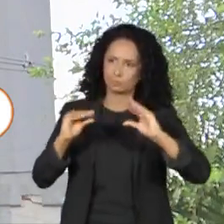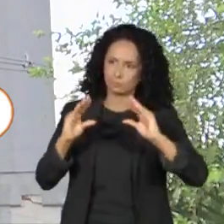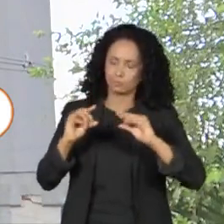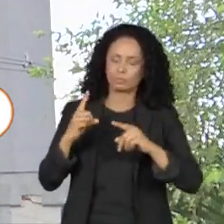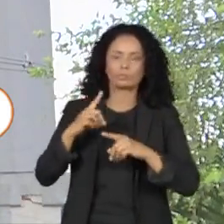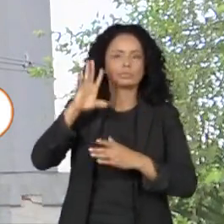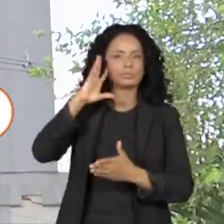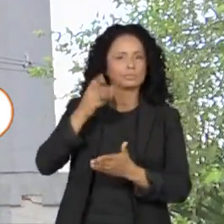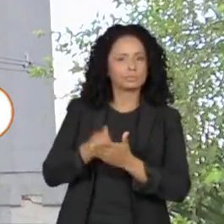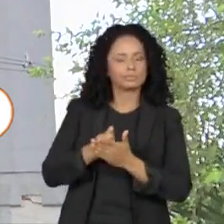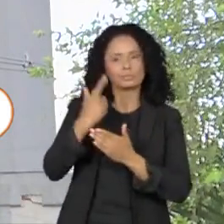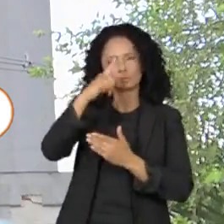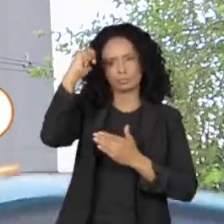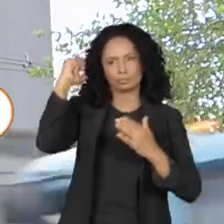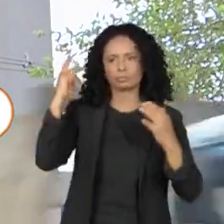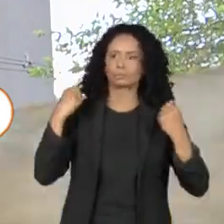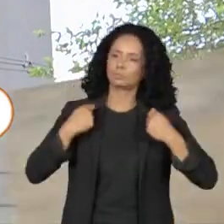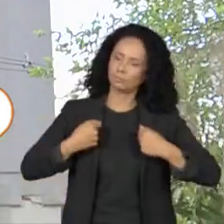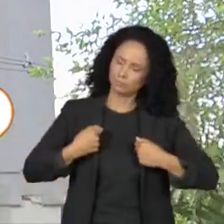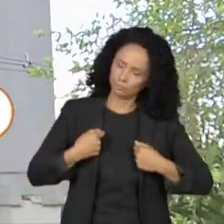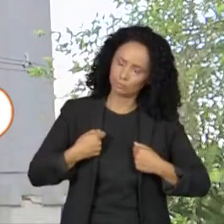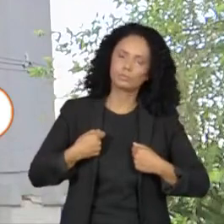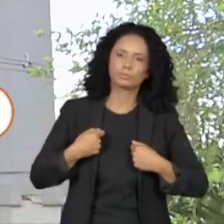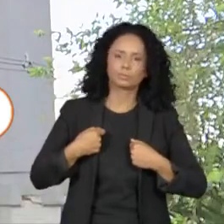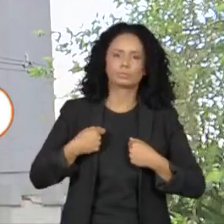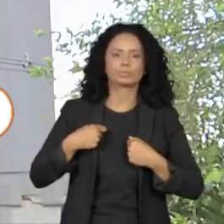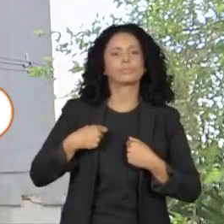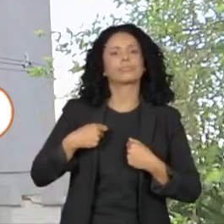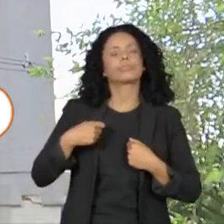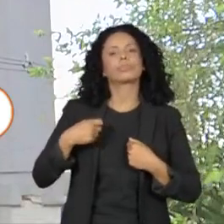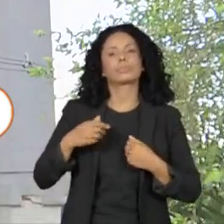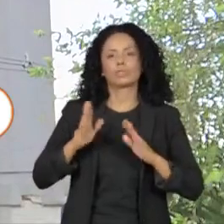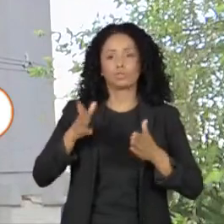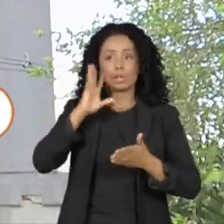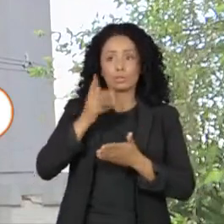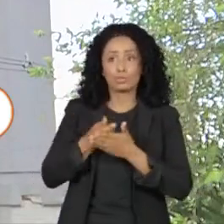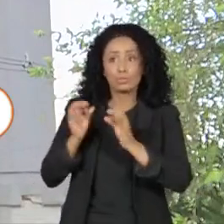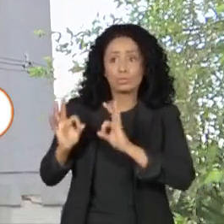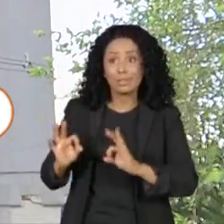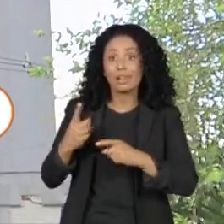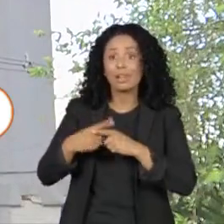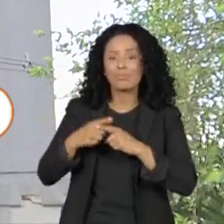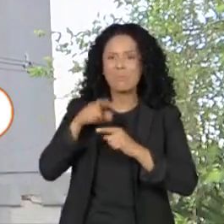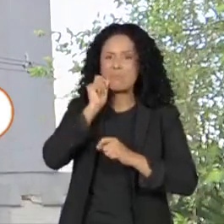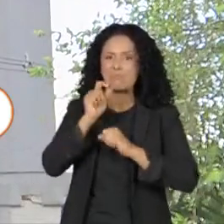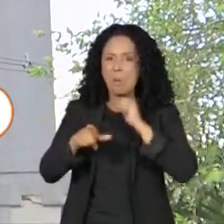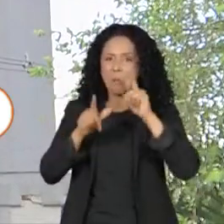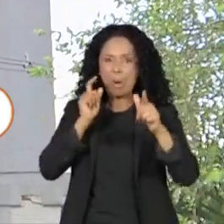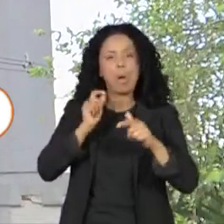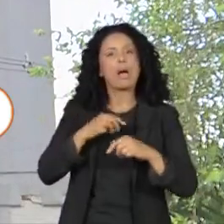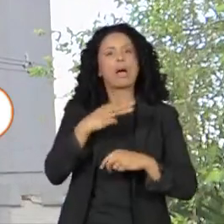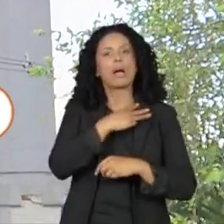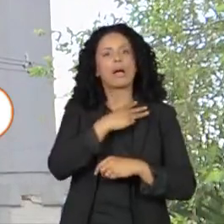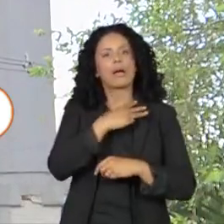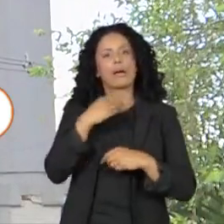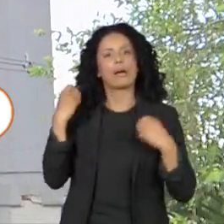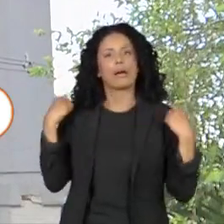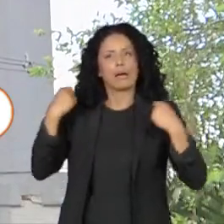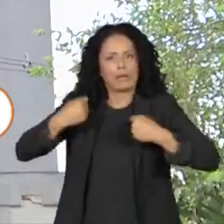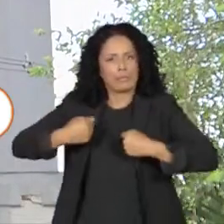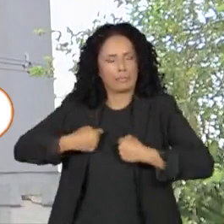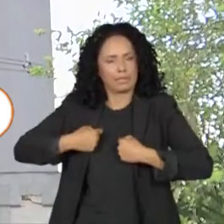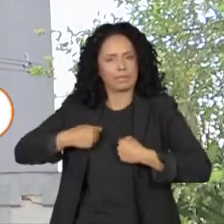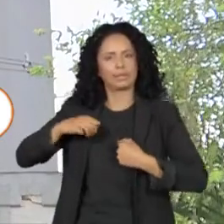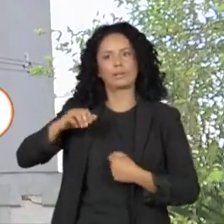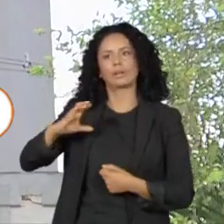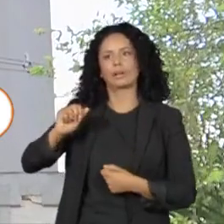do presidente do Tribunal Superior Eleitoral, ministro Alexandre de Moraes, por ter xingado a ministra Carmen Lúcia num vídeo compartilhado nas